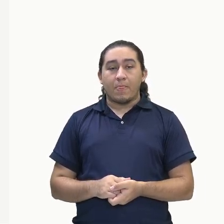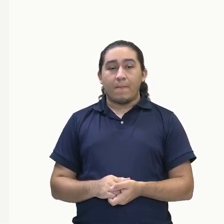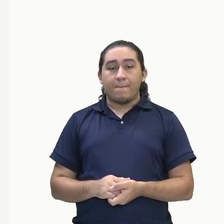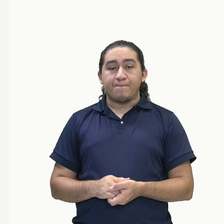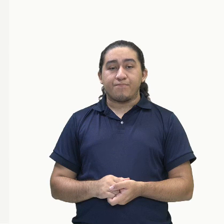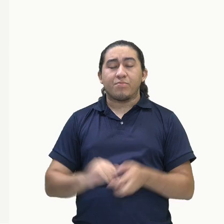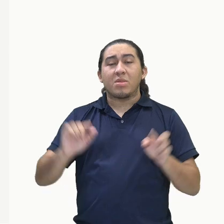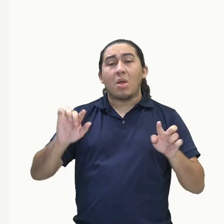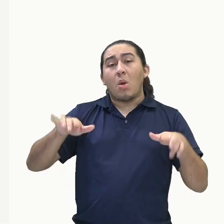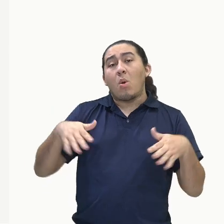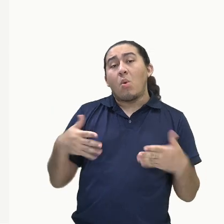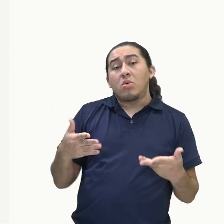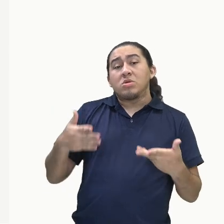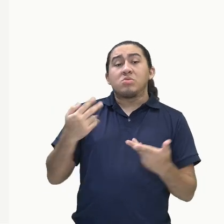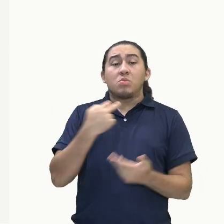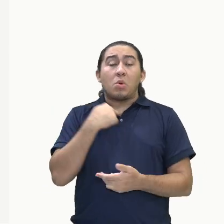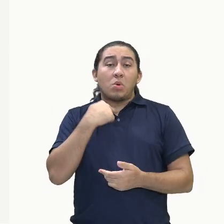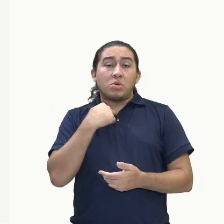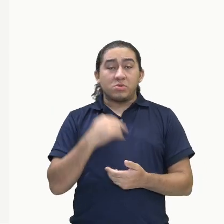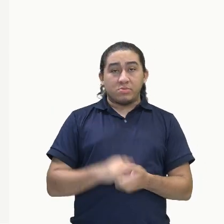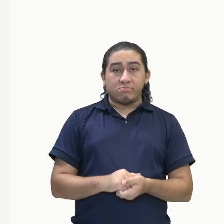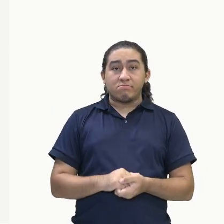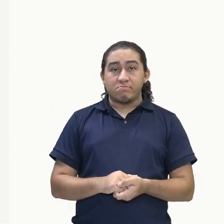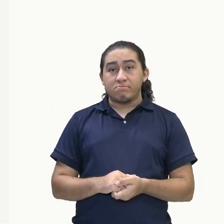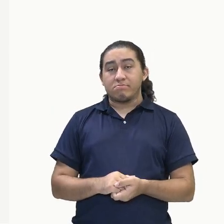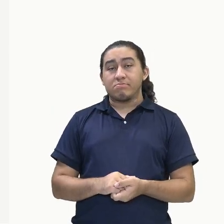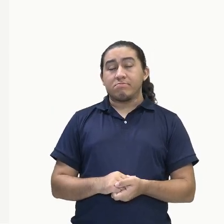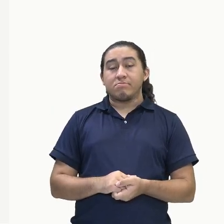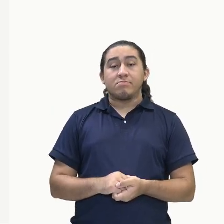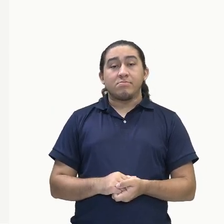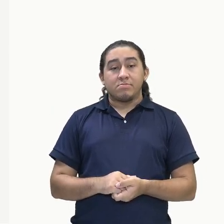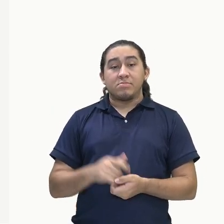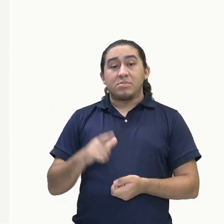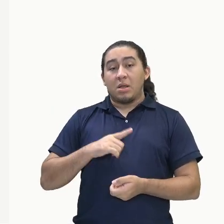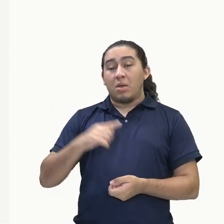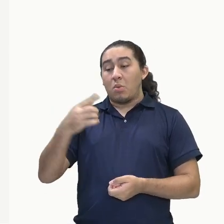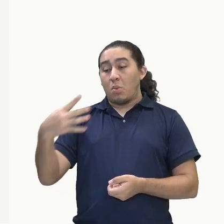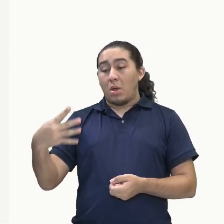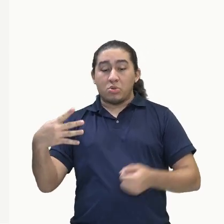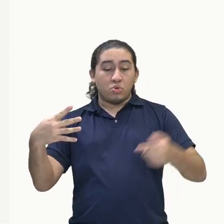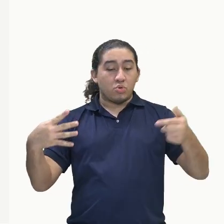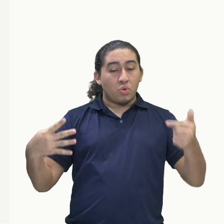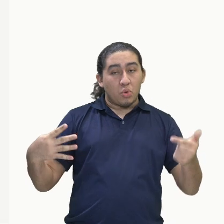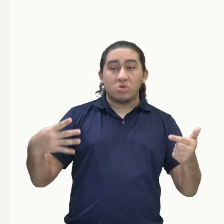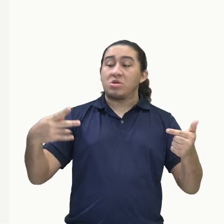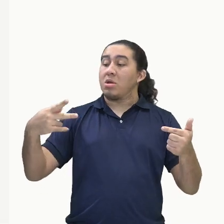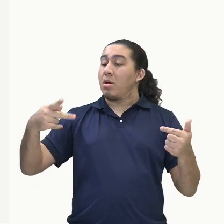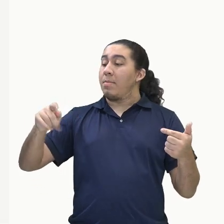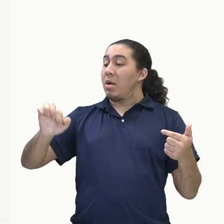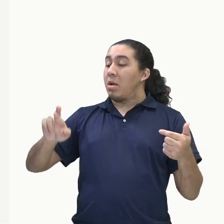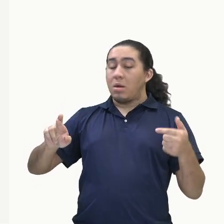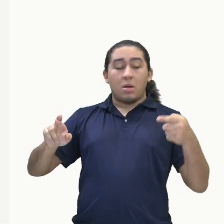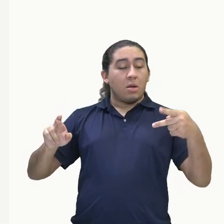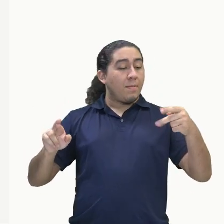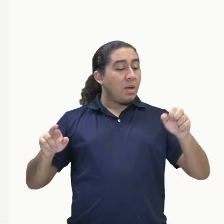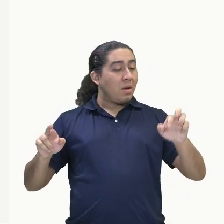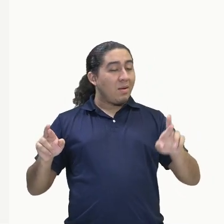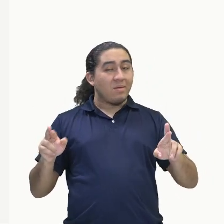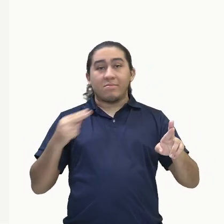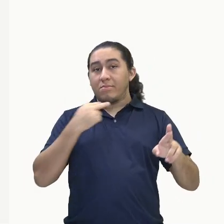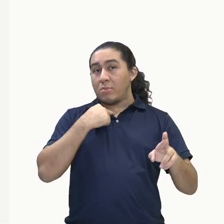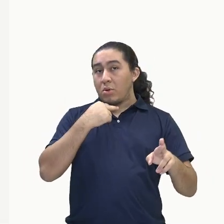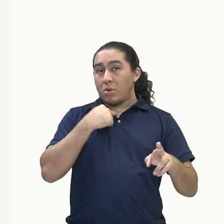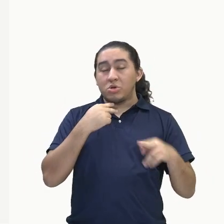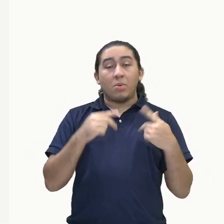outra combinação? Par, par. Essa combinação também não vale, pois